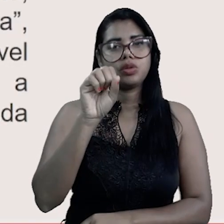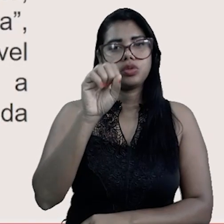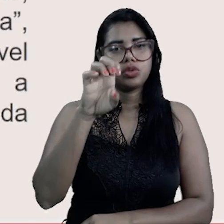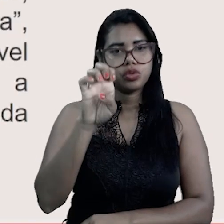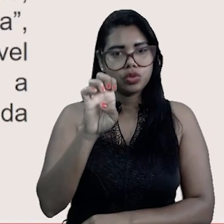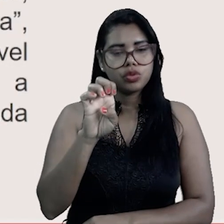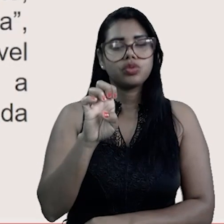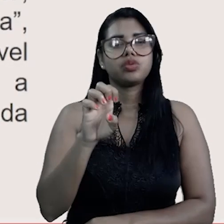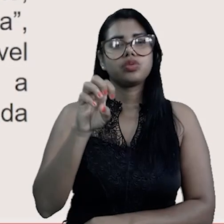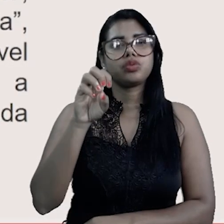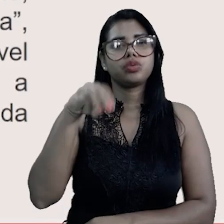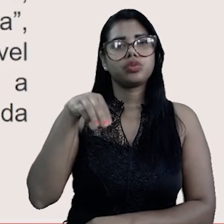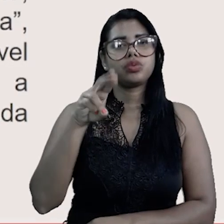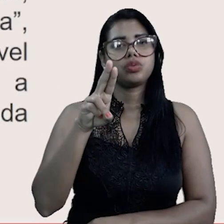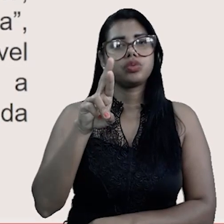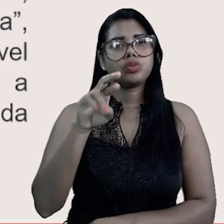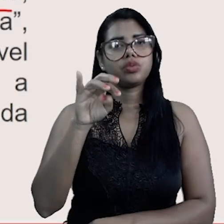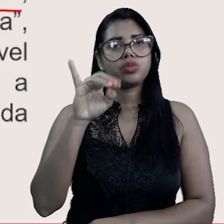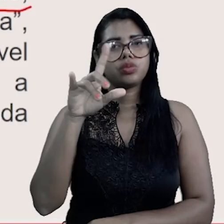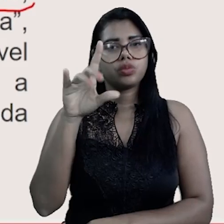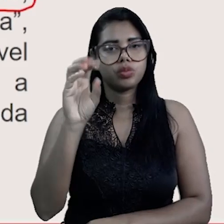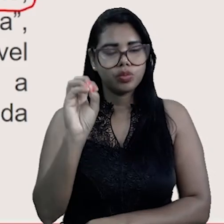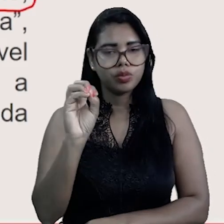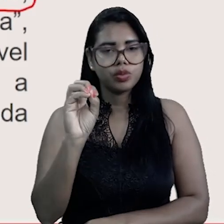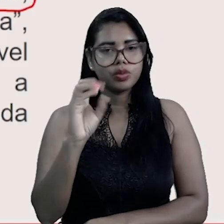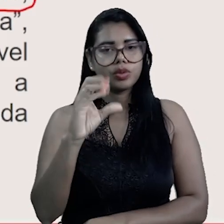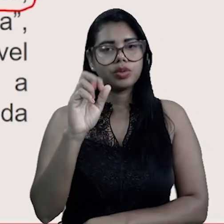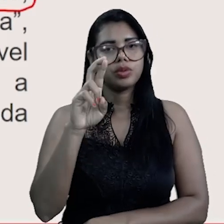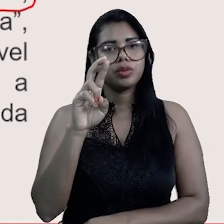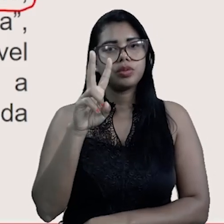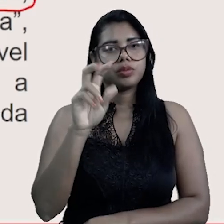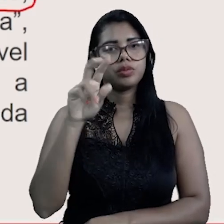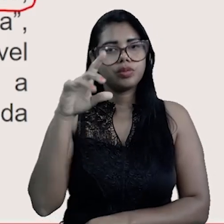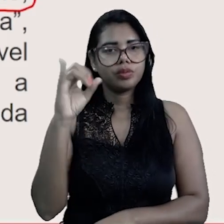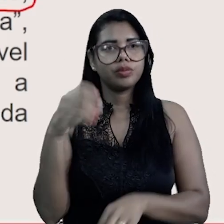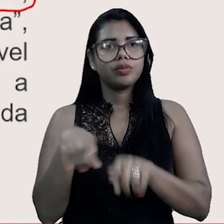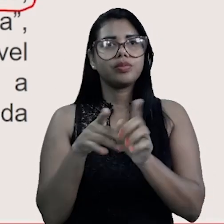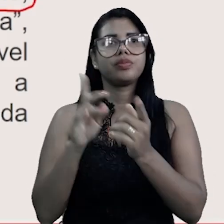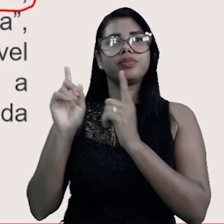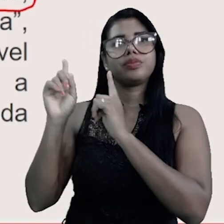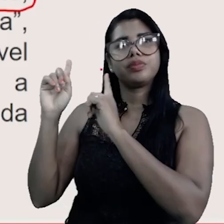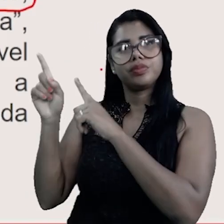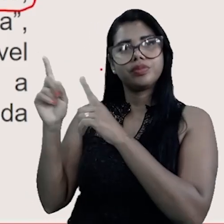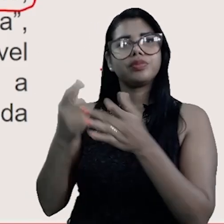Carvalho, olha só, tá?